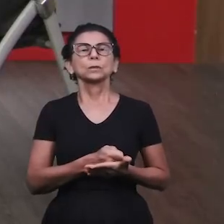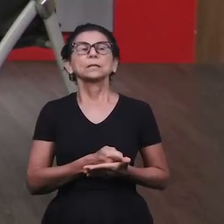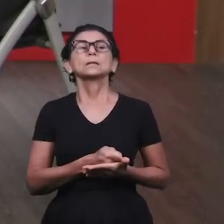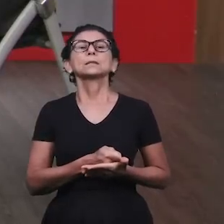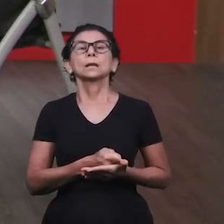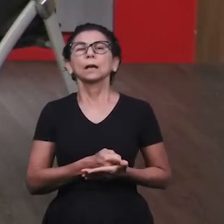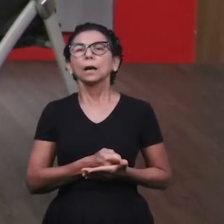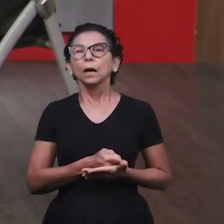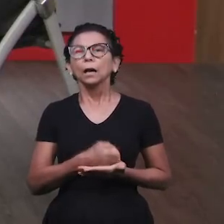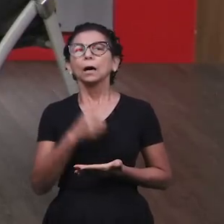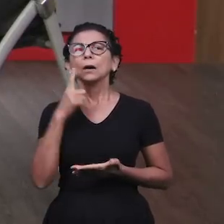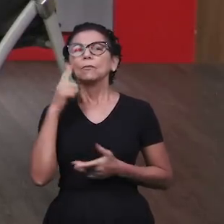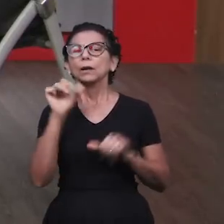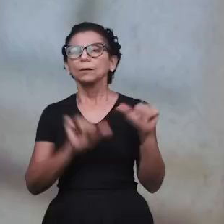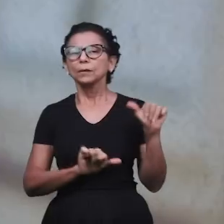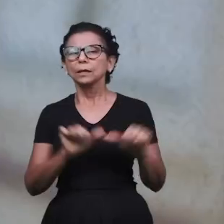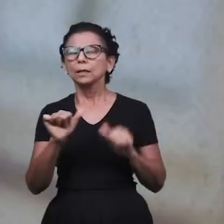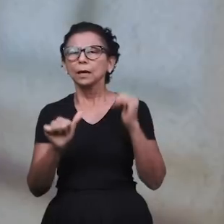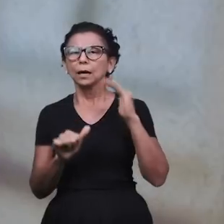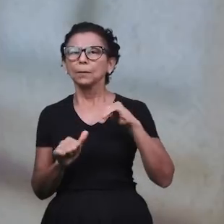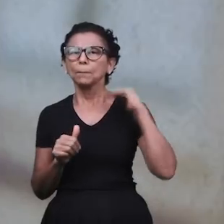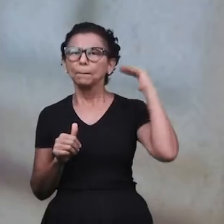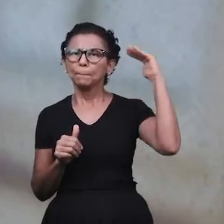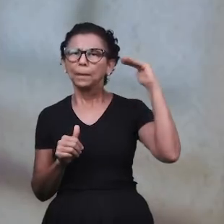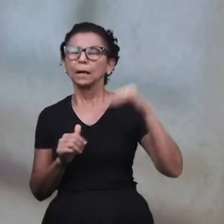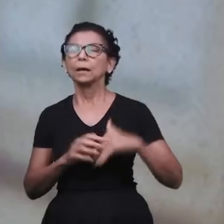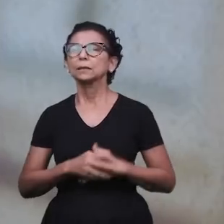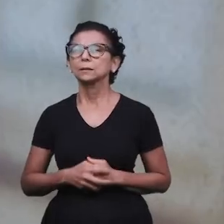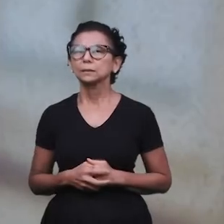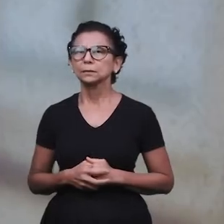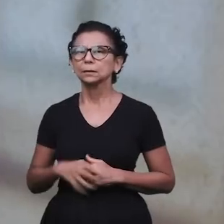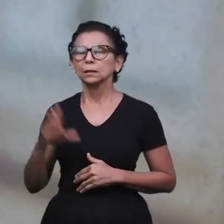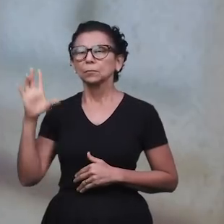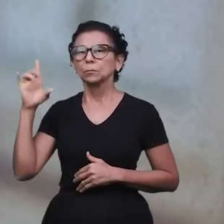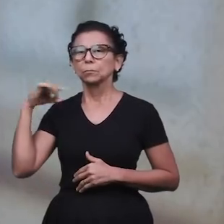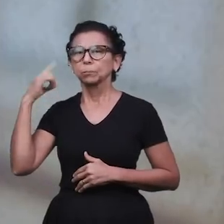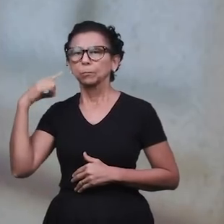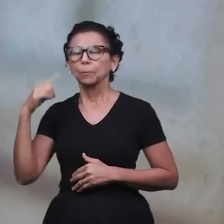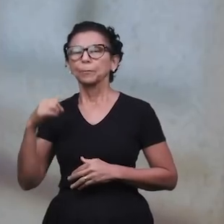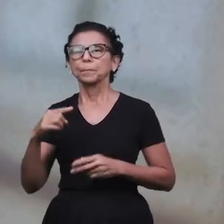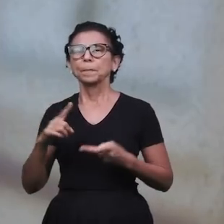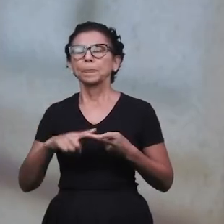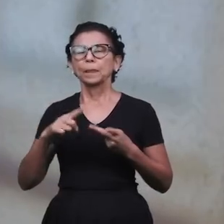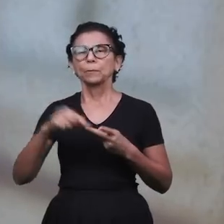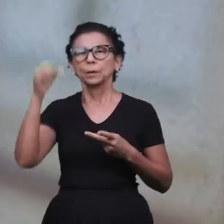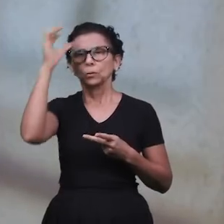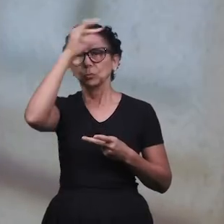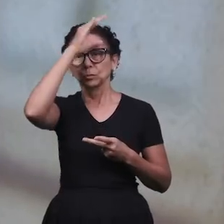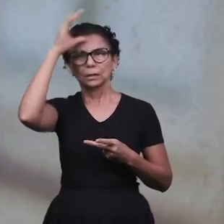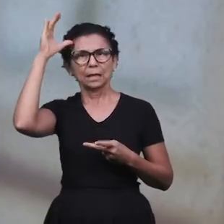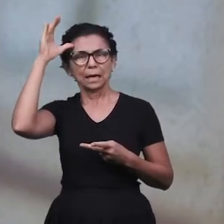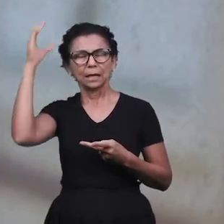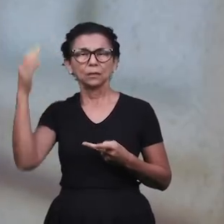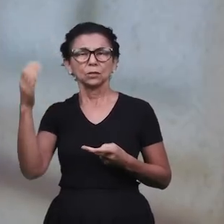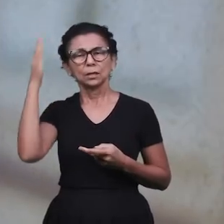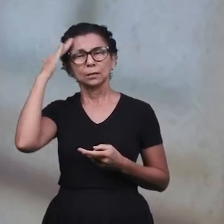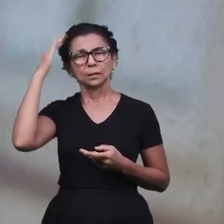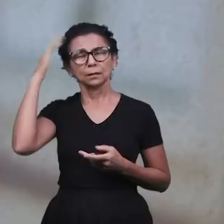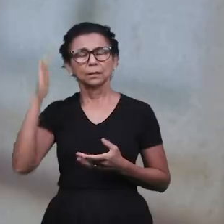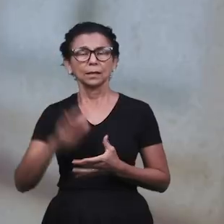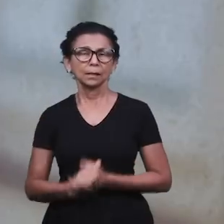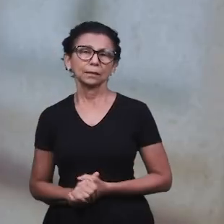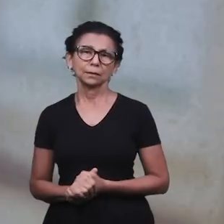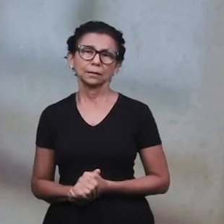nós evitamos uma demanda, porque o advogado também ele tem que entender isso, e o cliente, que nem tudo é o poder judiciário. O que eu